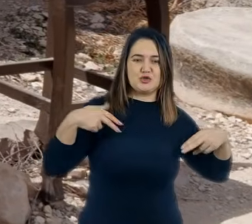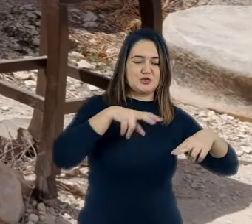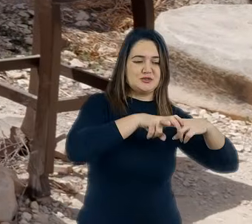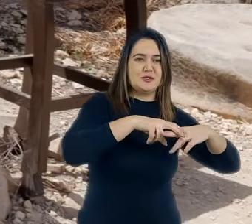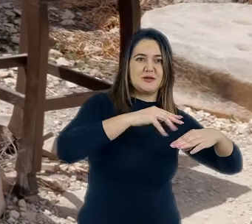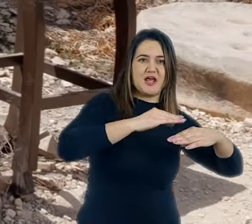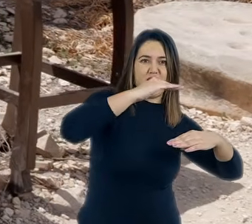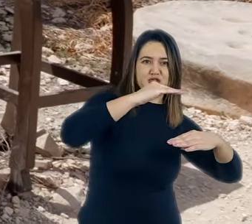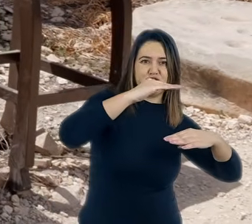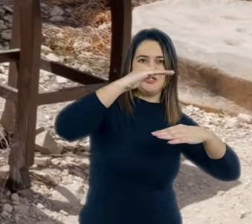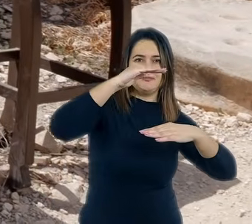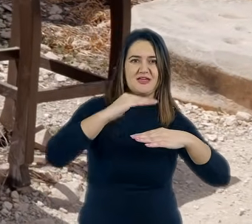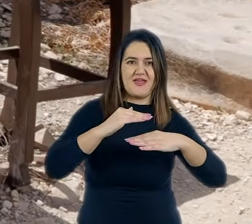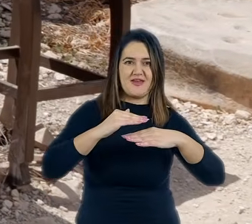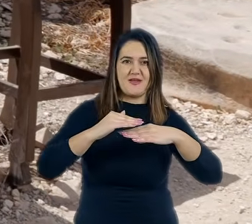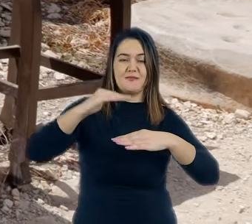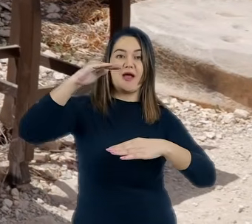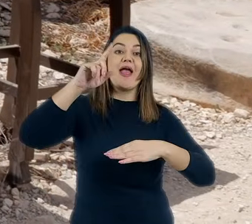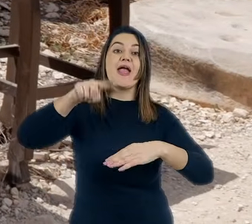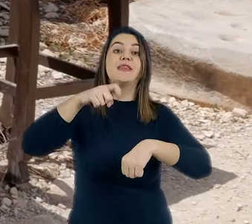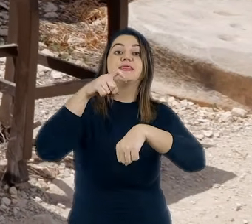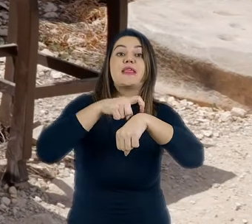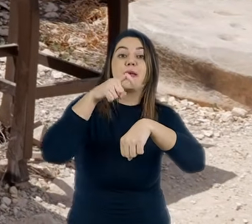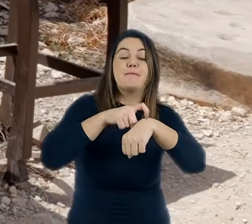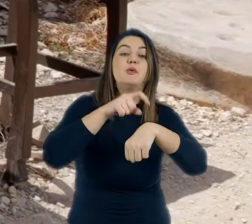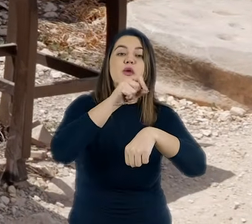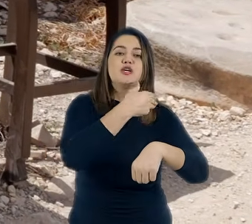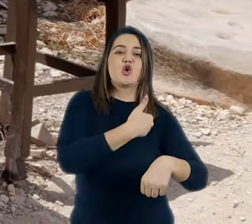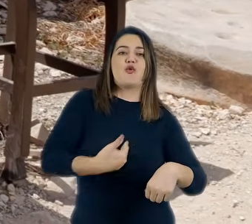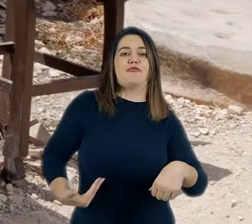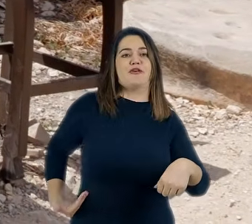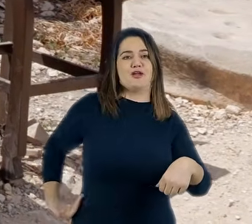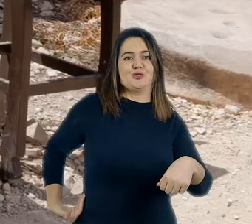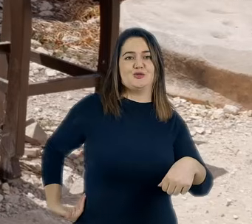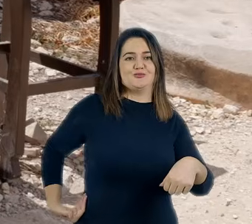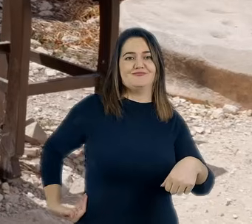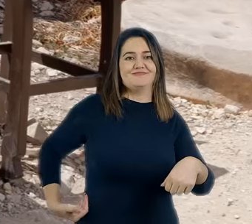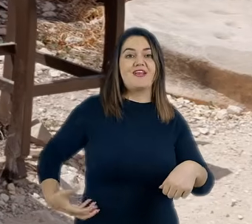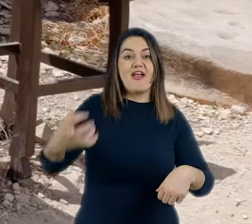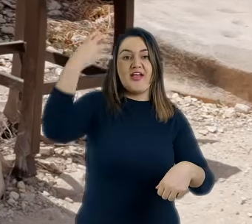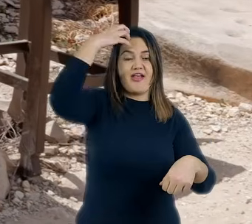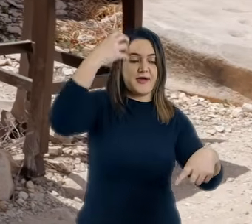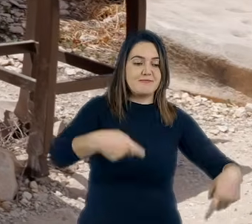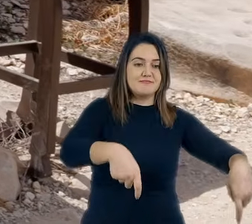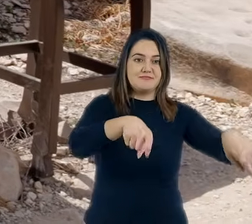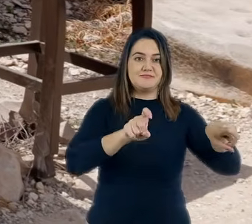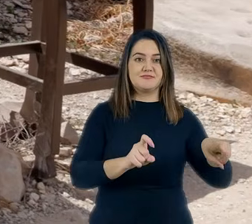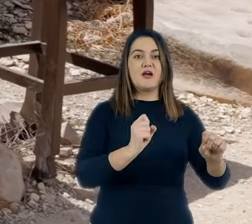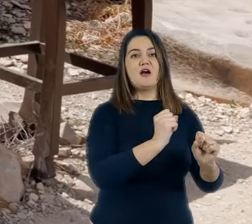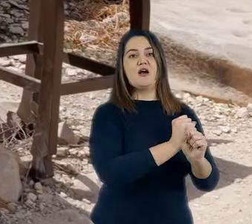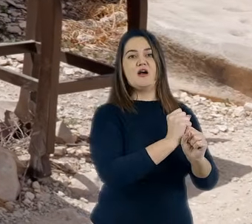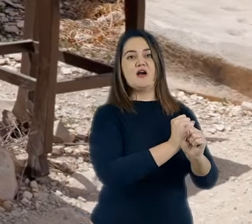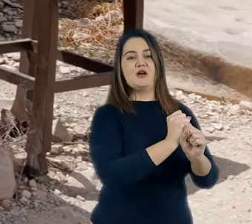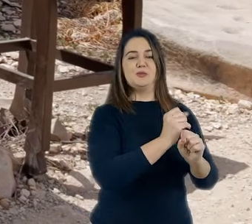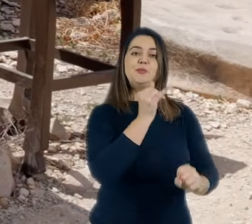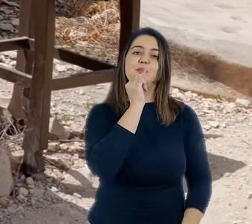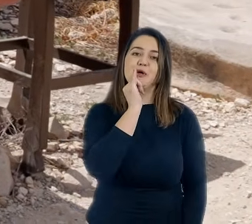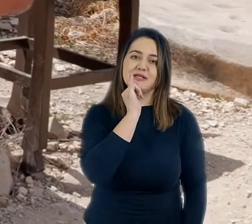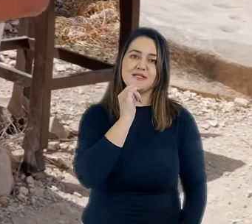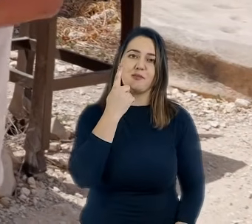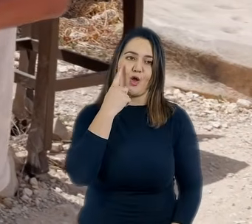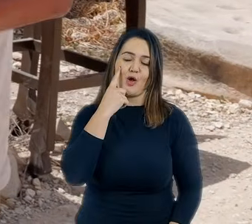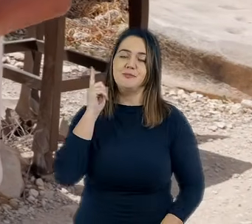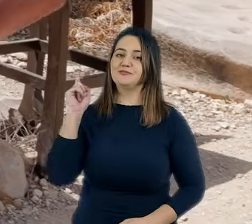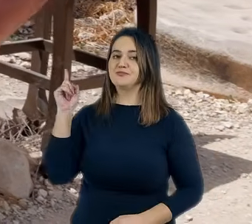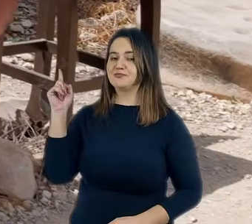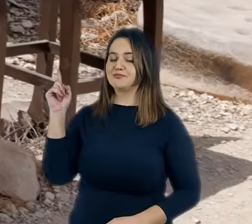diferentes para demarcar o tempo de realeza ou o tempo de governo, quantos anos governou aquele rei. Por